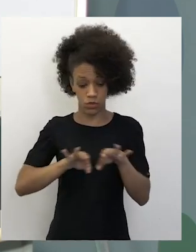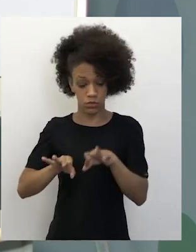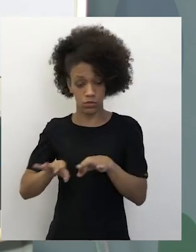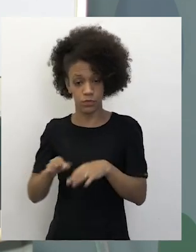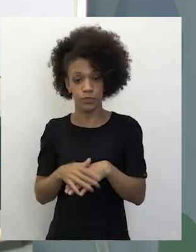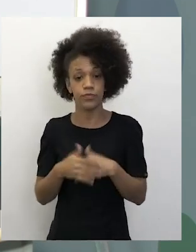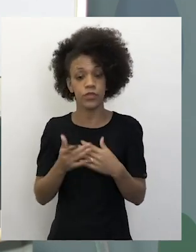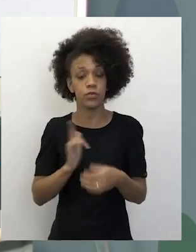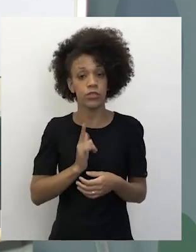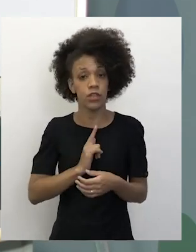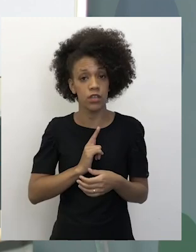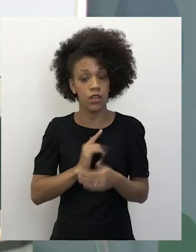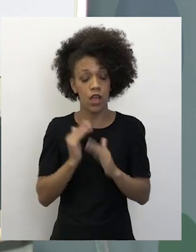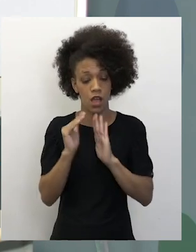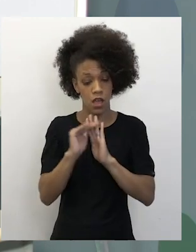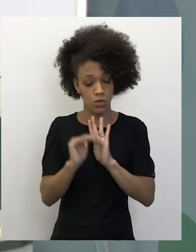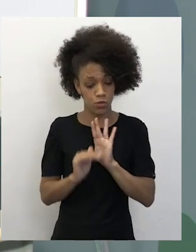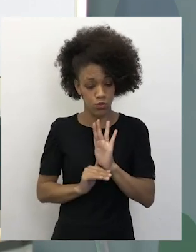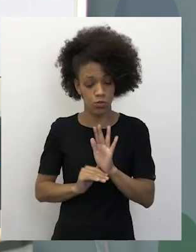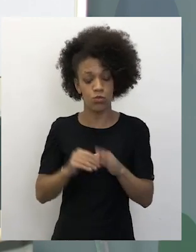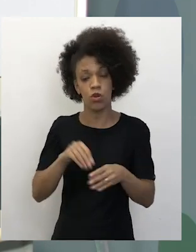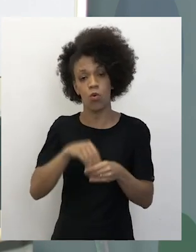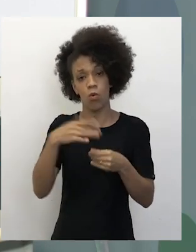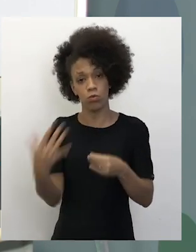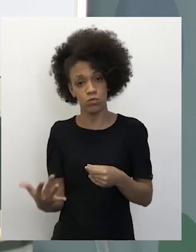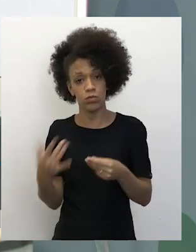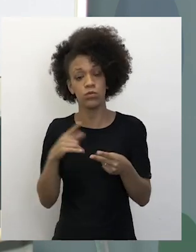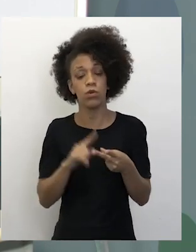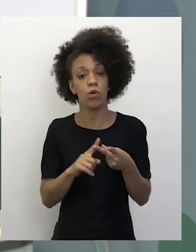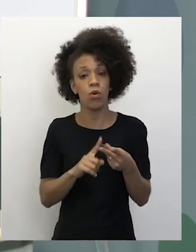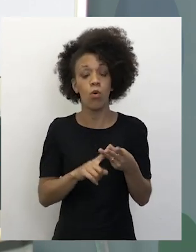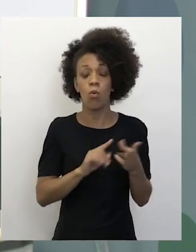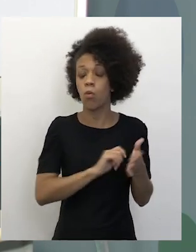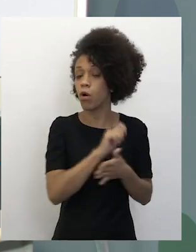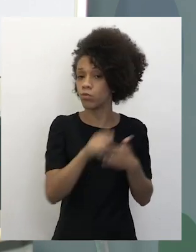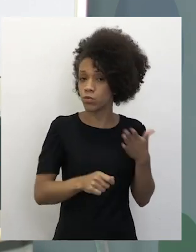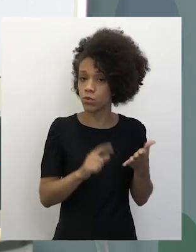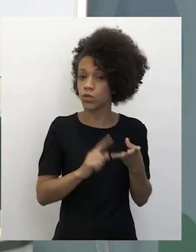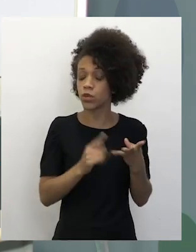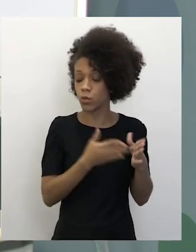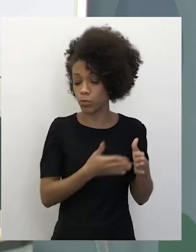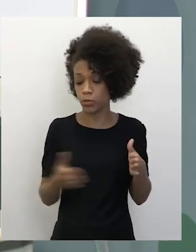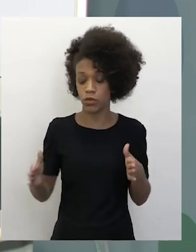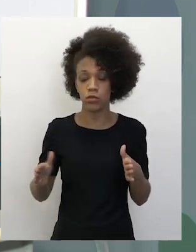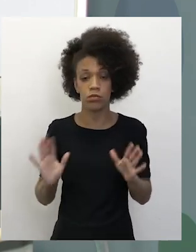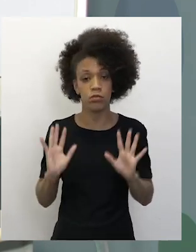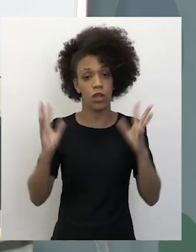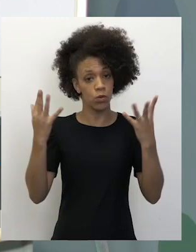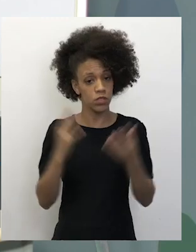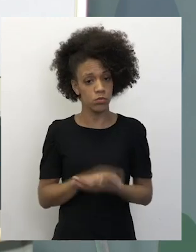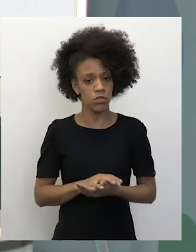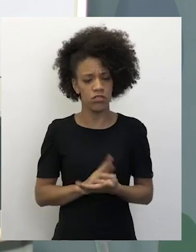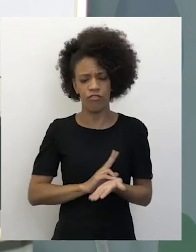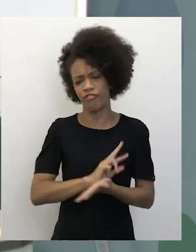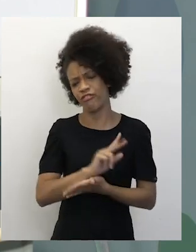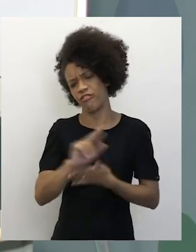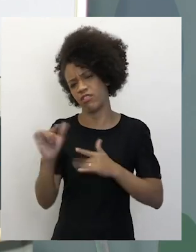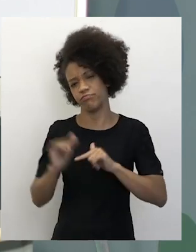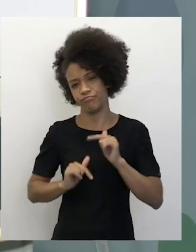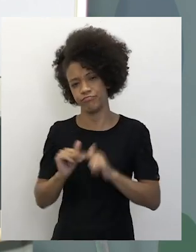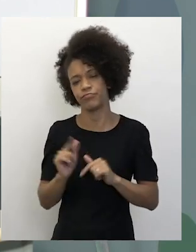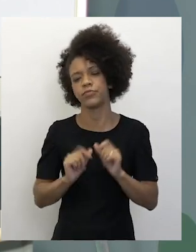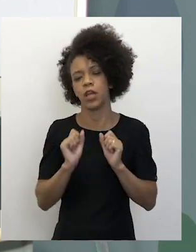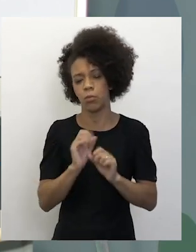existe então a estrutura o conteúdo o próprio autor e o período histórico e vários outros elementos que podem contribuir